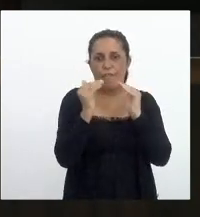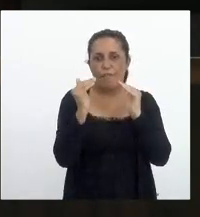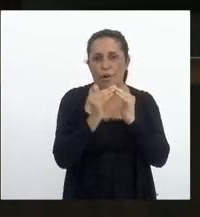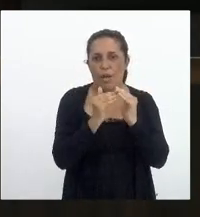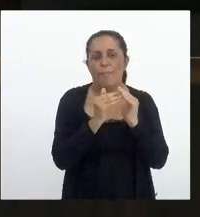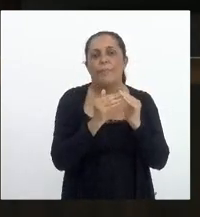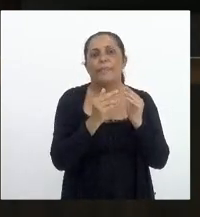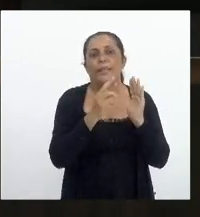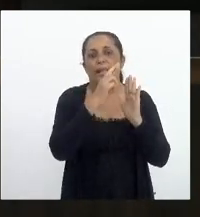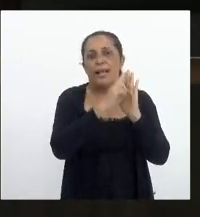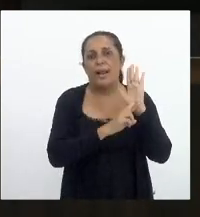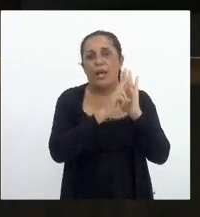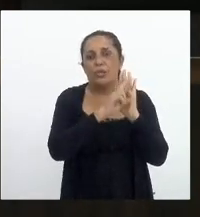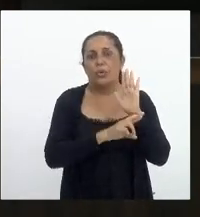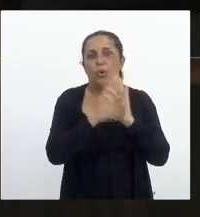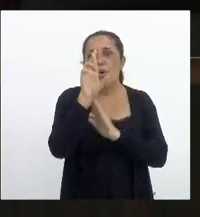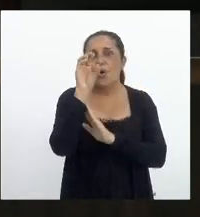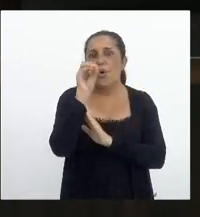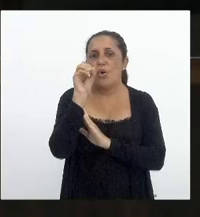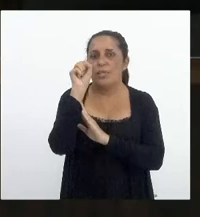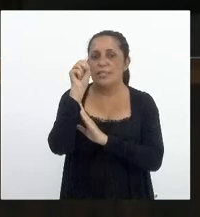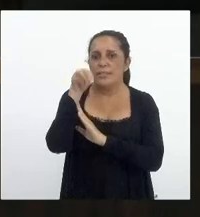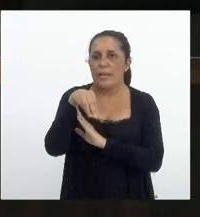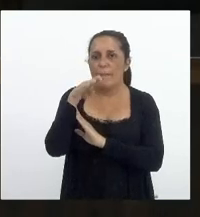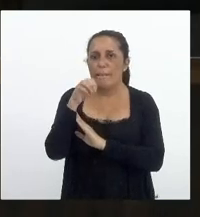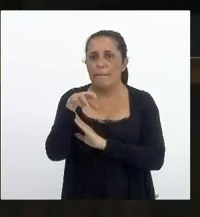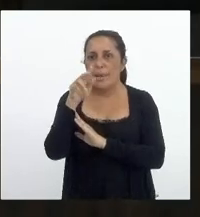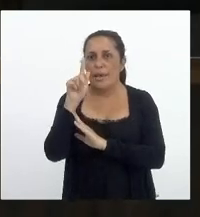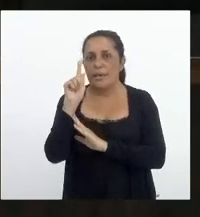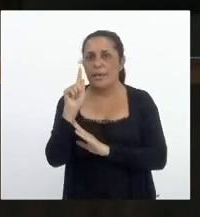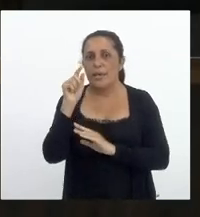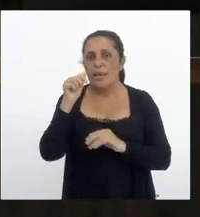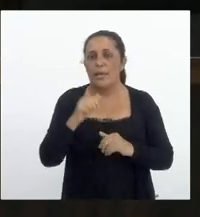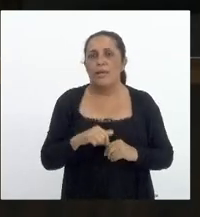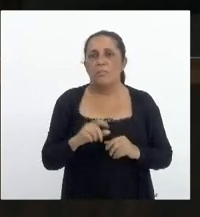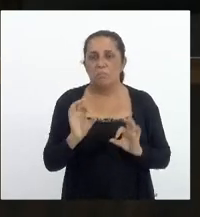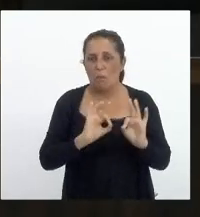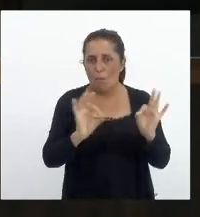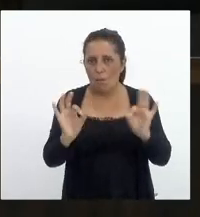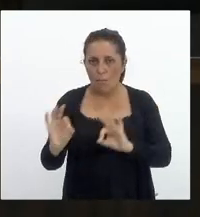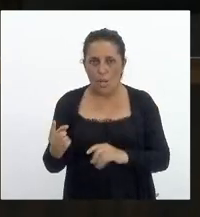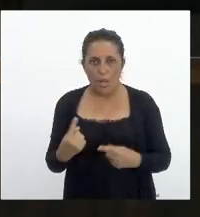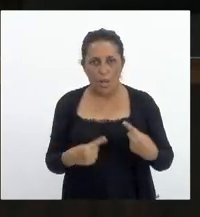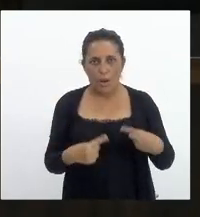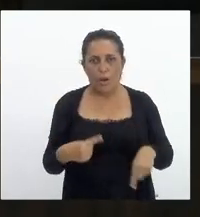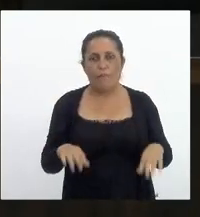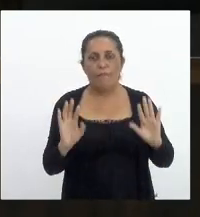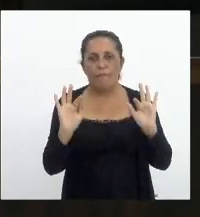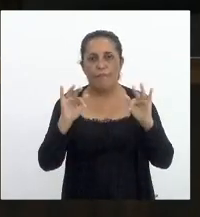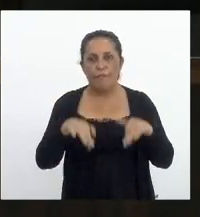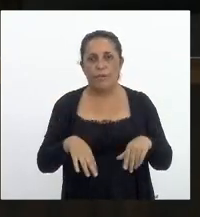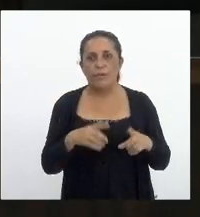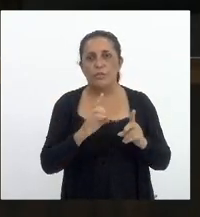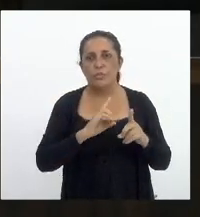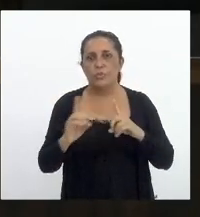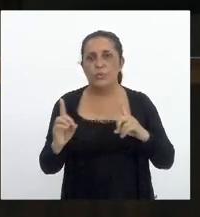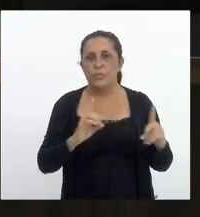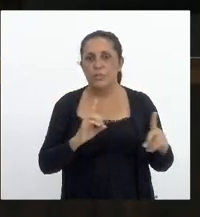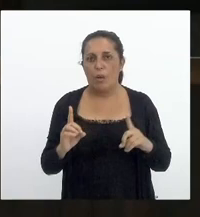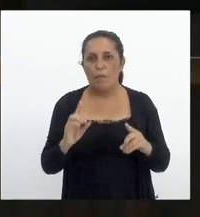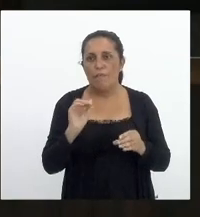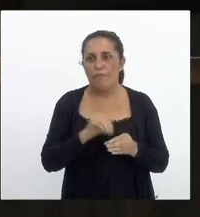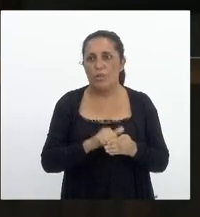Rosenberg Reis em discussão não havendo quem queira discutir encerrada a discussão em